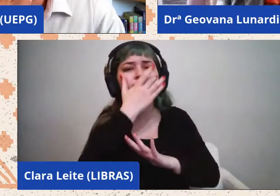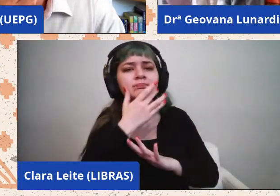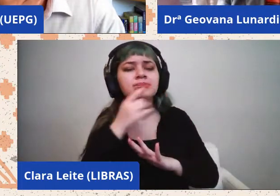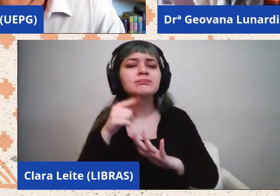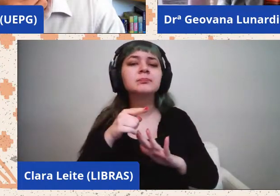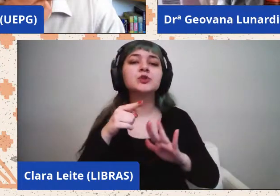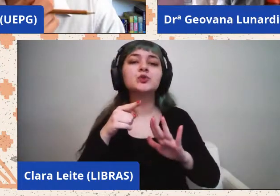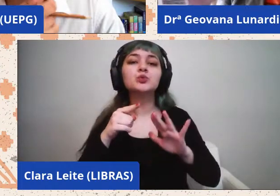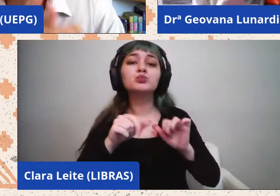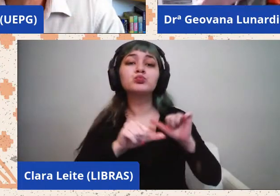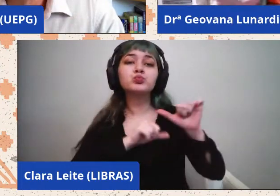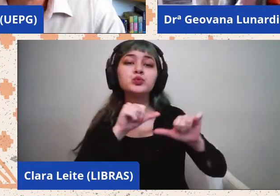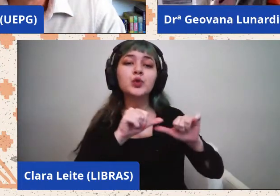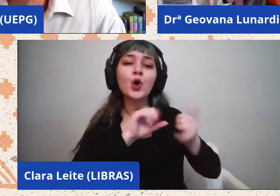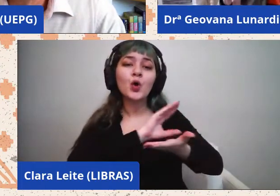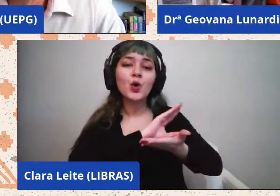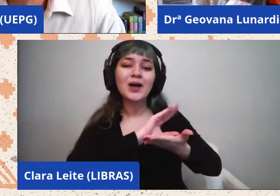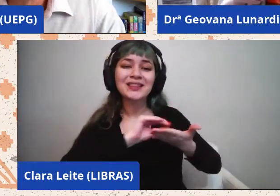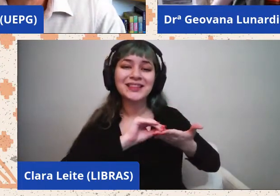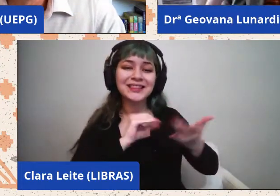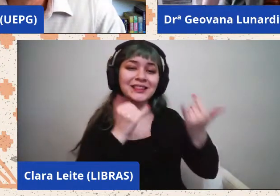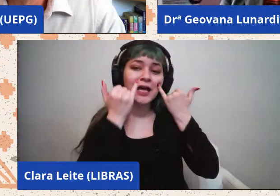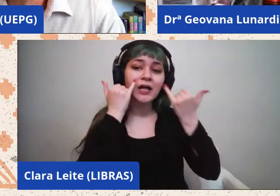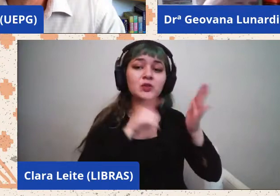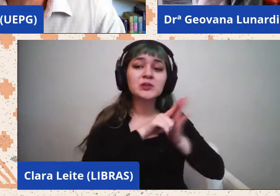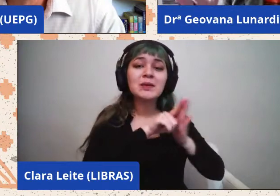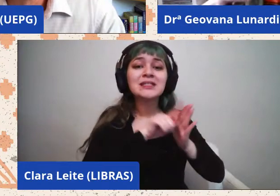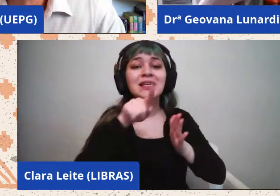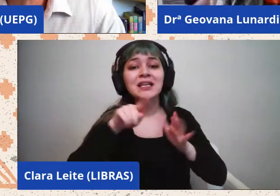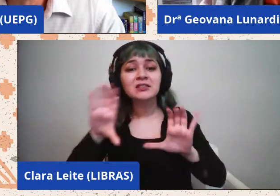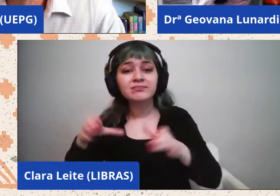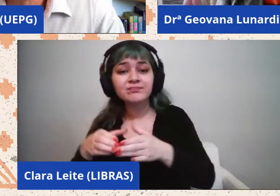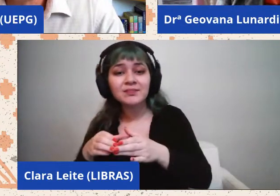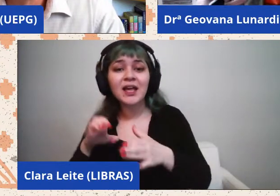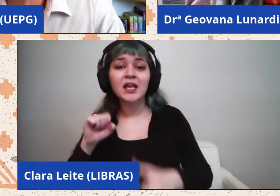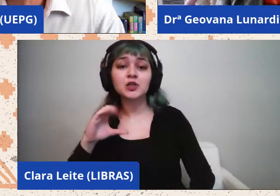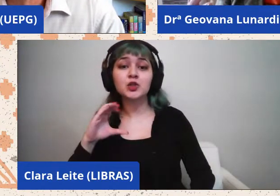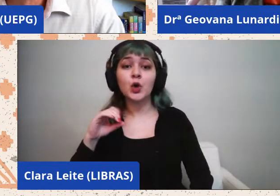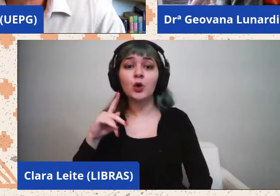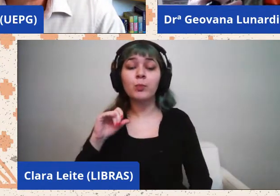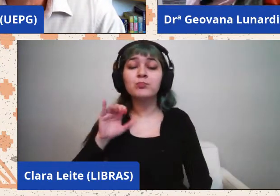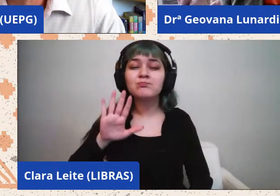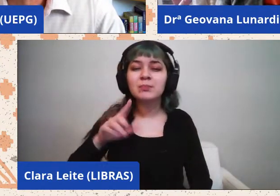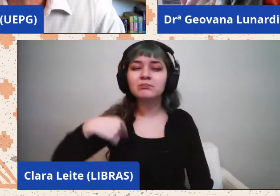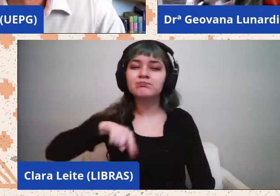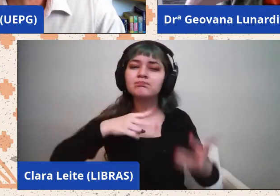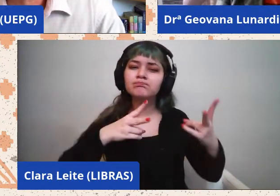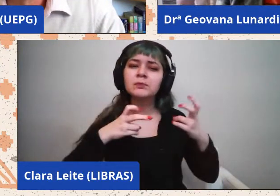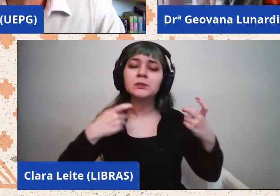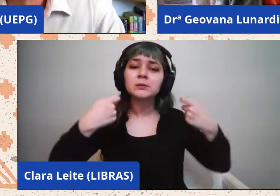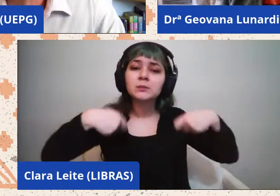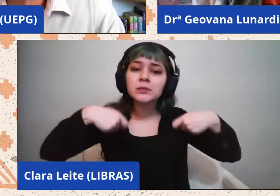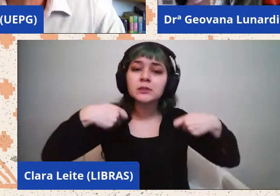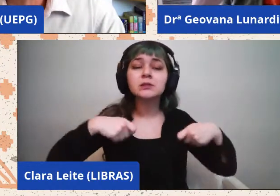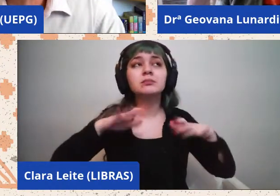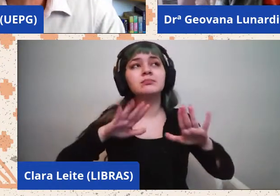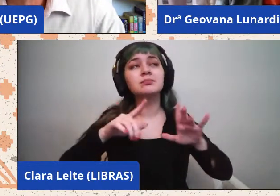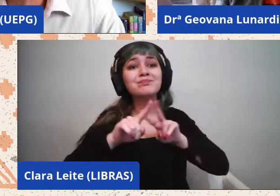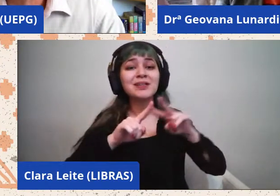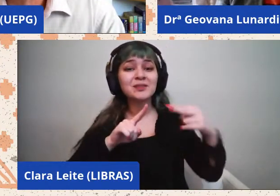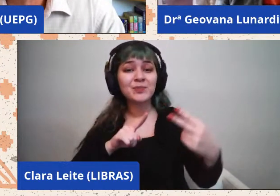tirou os dados de pesquisa desse escopo, mas a gente percebe que é preciso, do ponto de vista